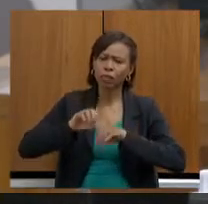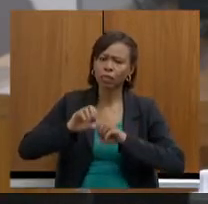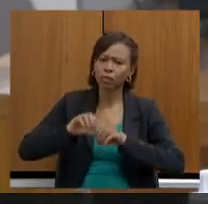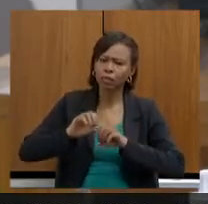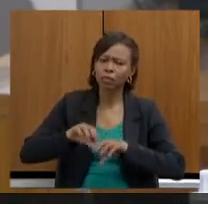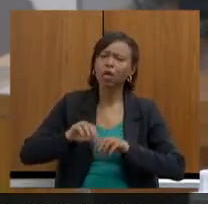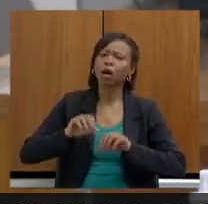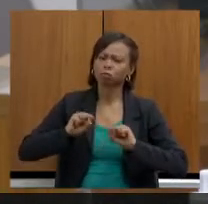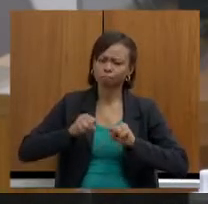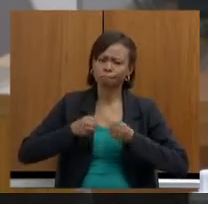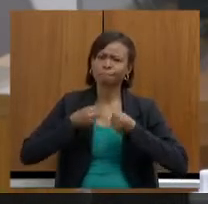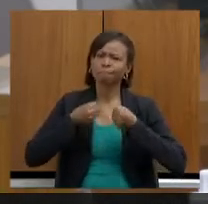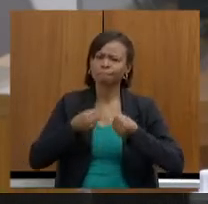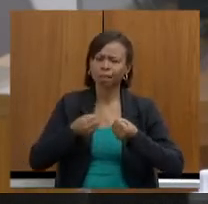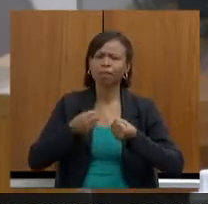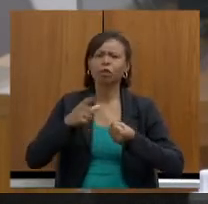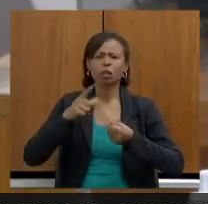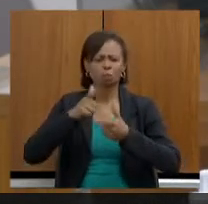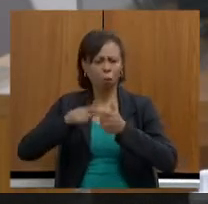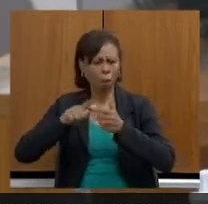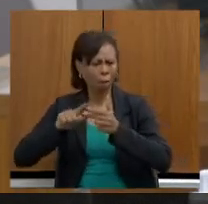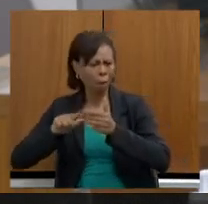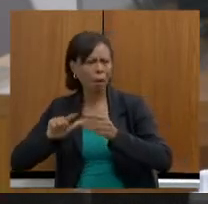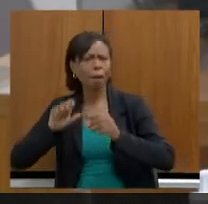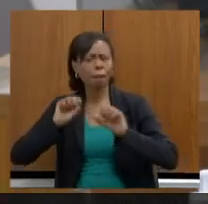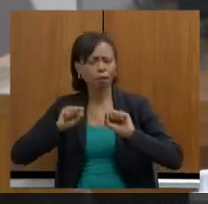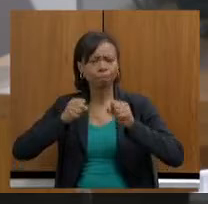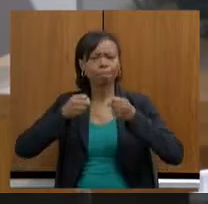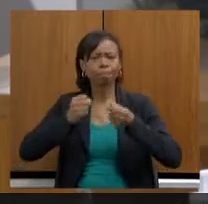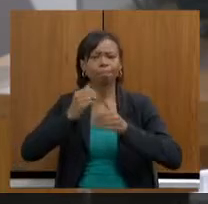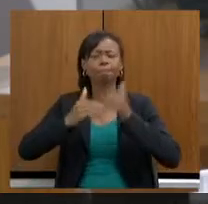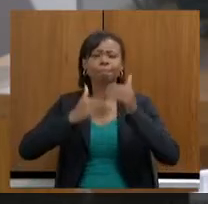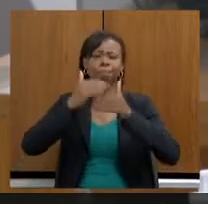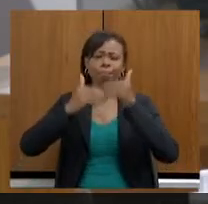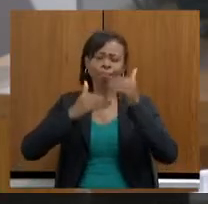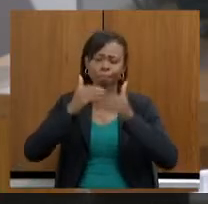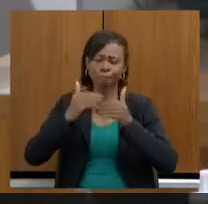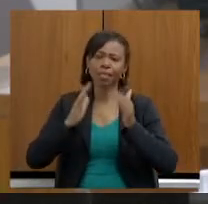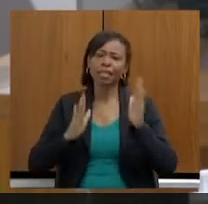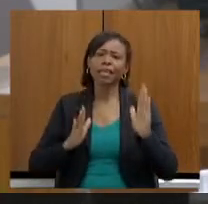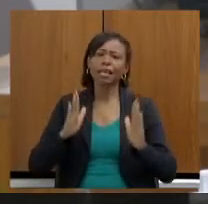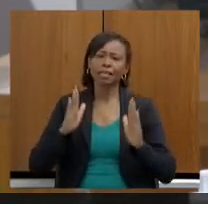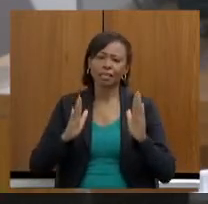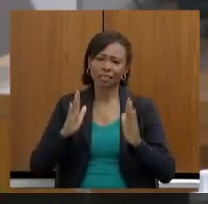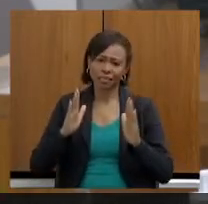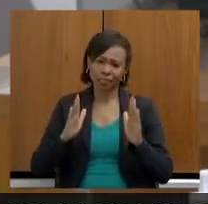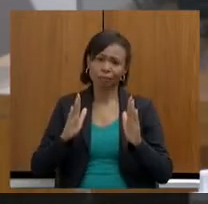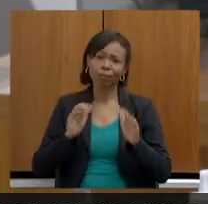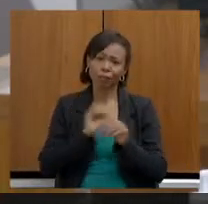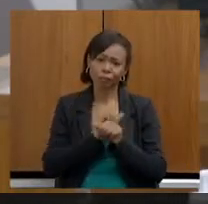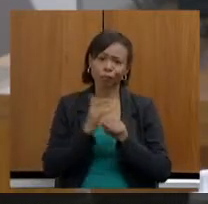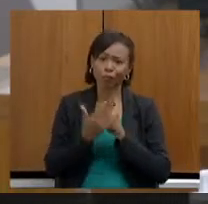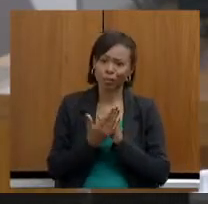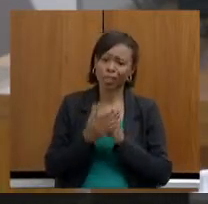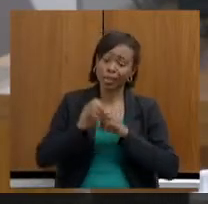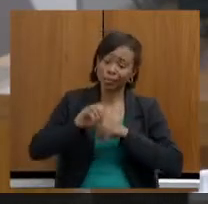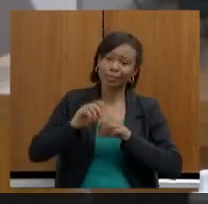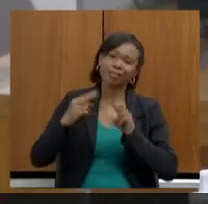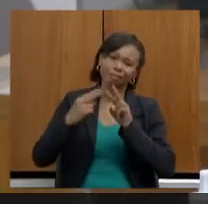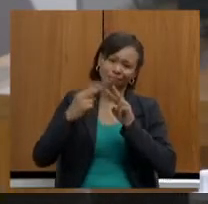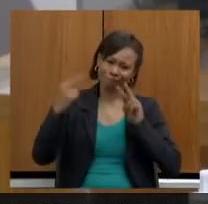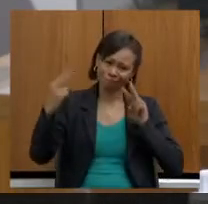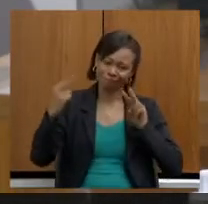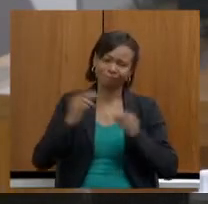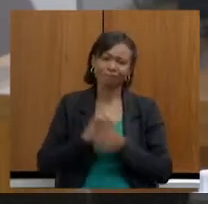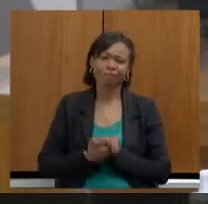se dedicaram apesar de todos os desafios a esse processo é durante a necessidade do ensino remoto